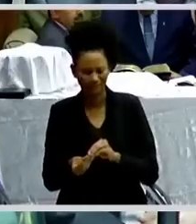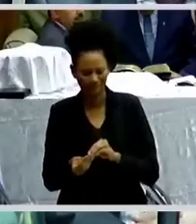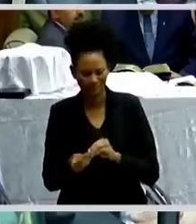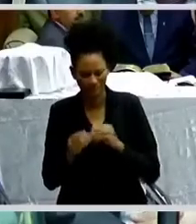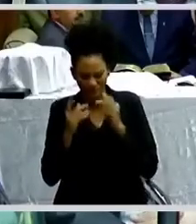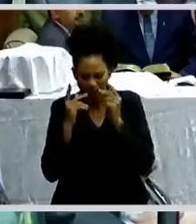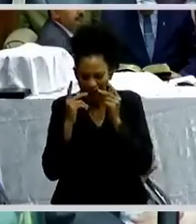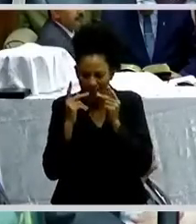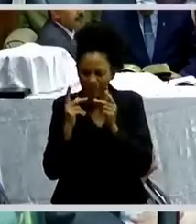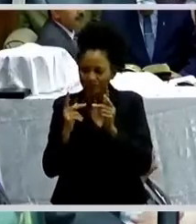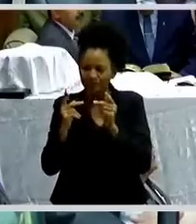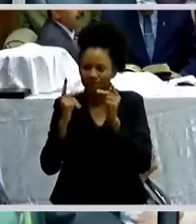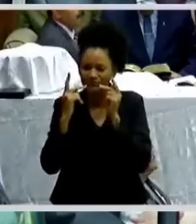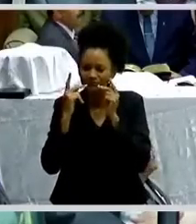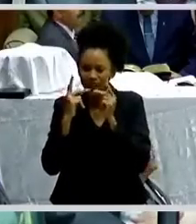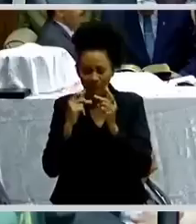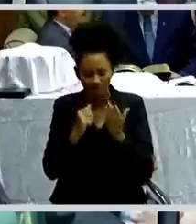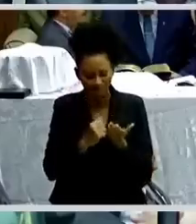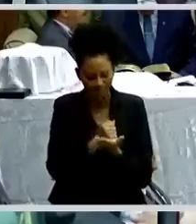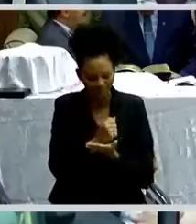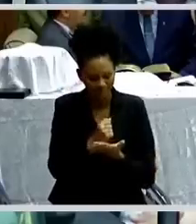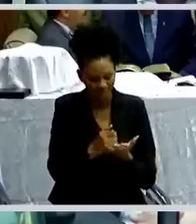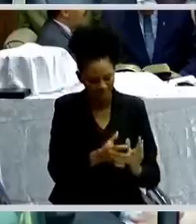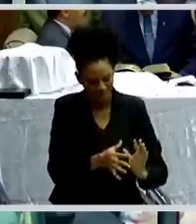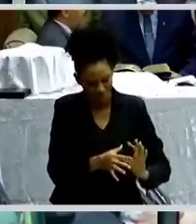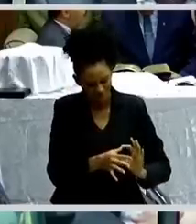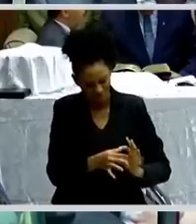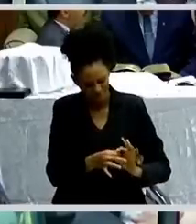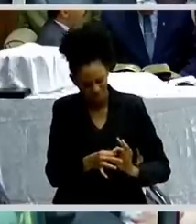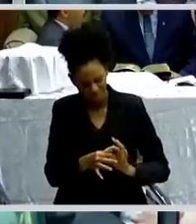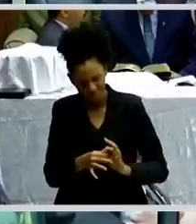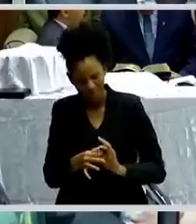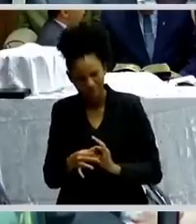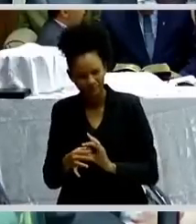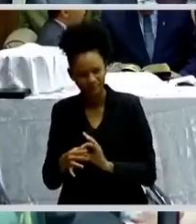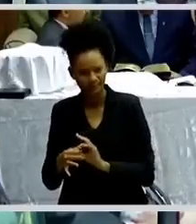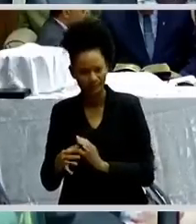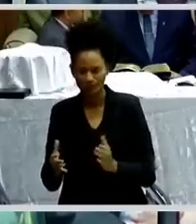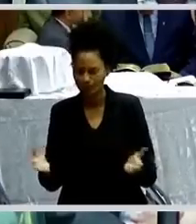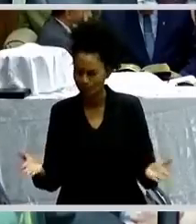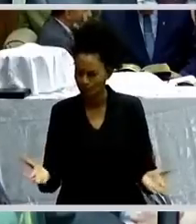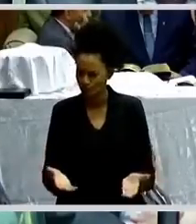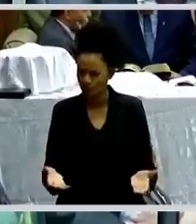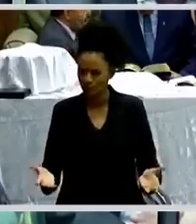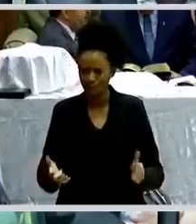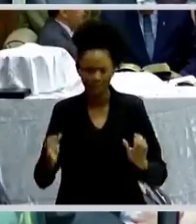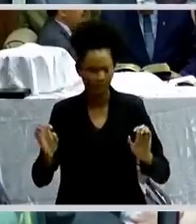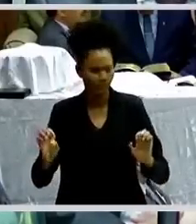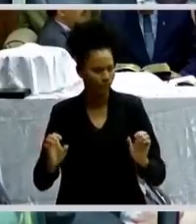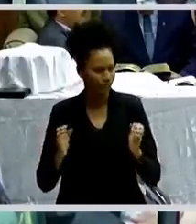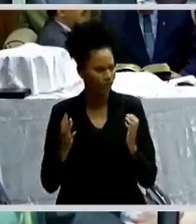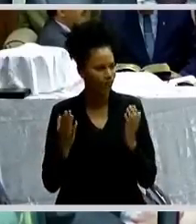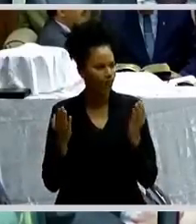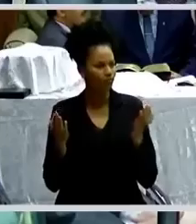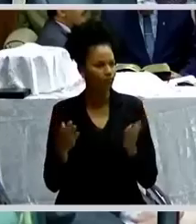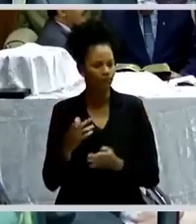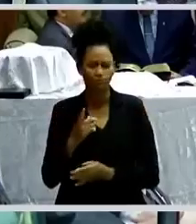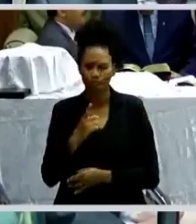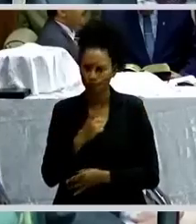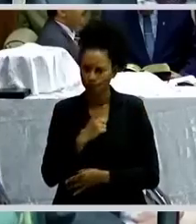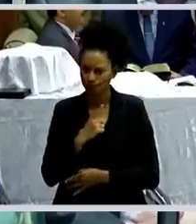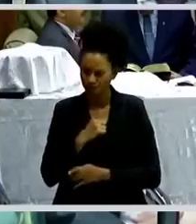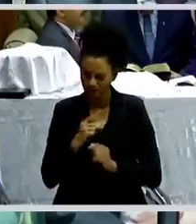mensagem com base no contexto do evento, tendo em vista que nós temos uma